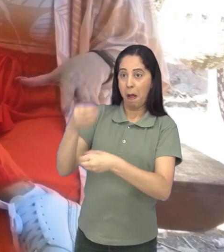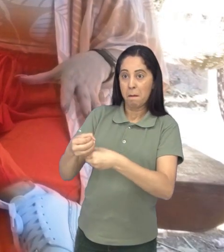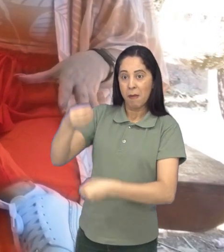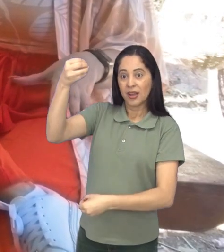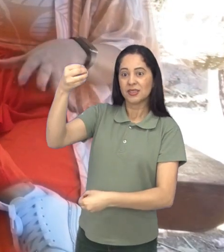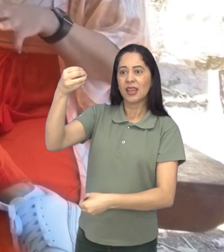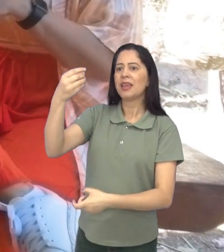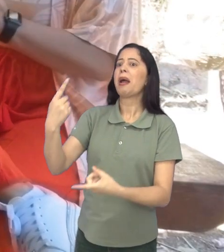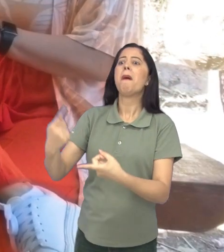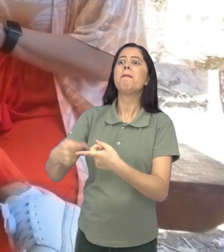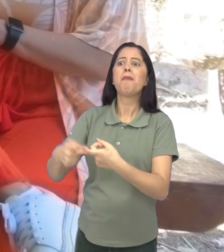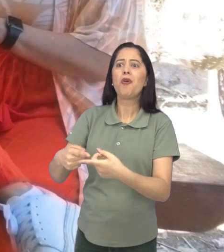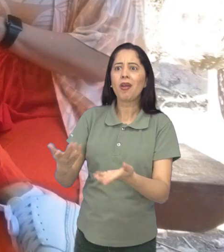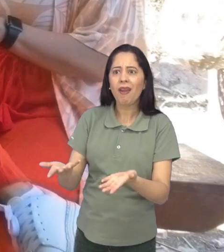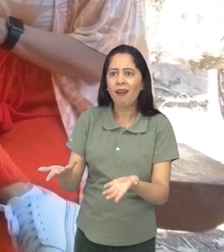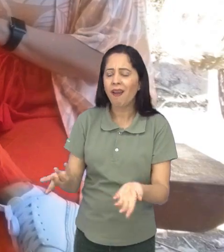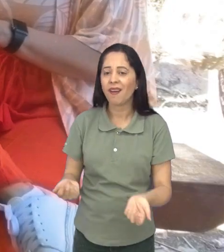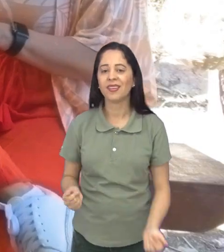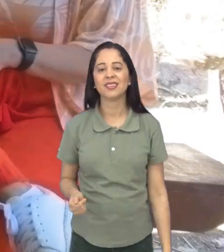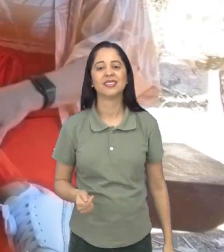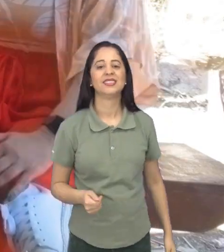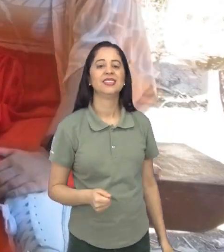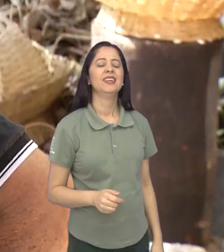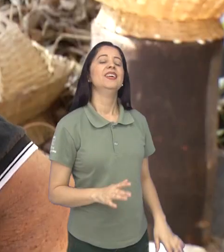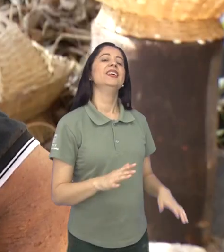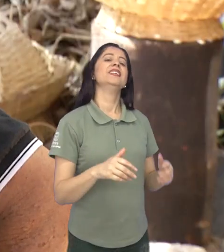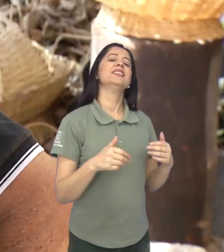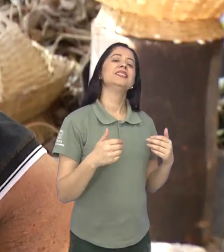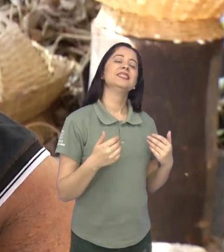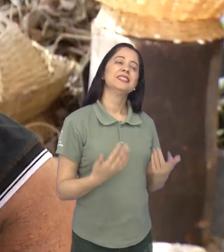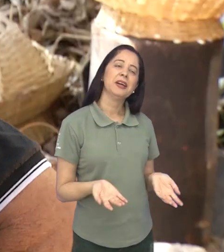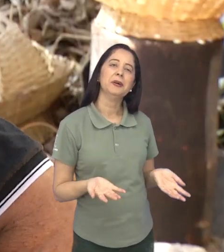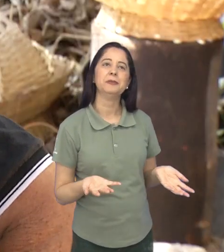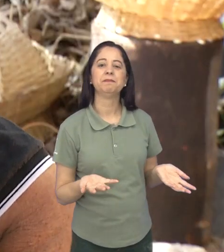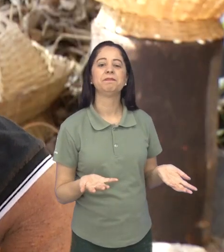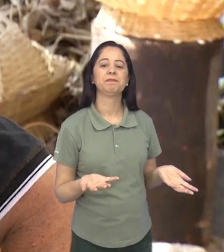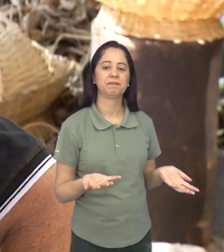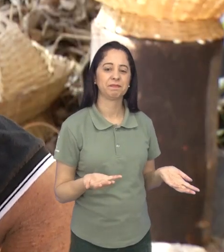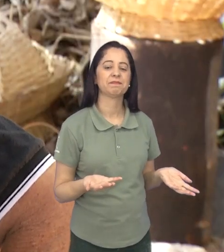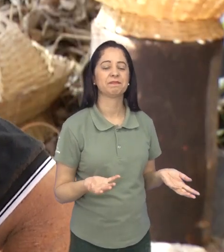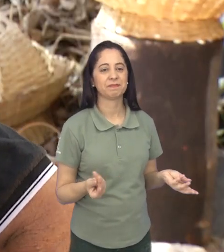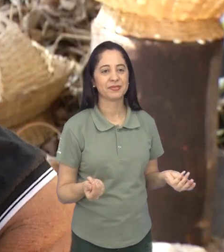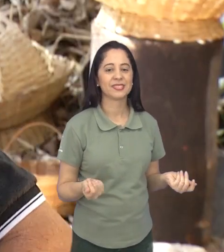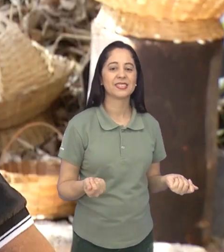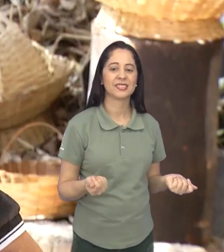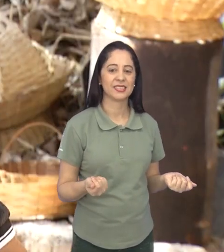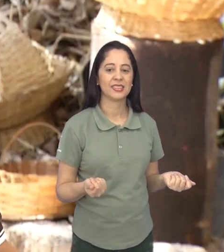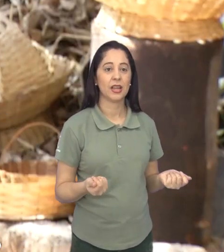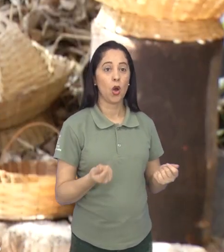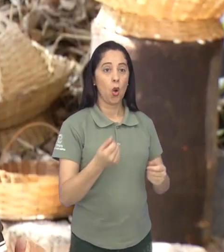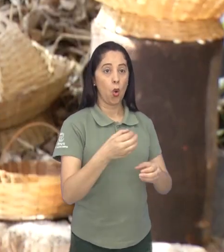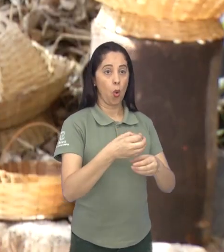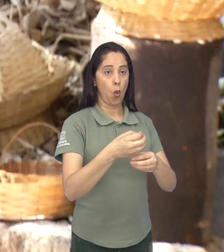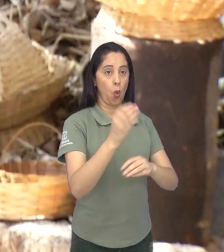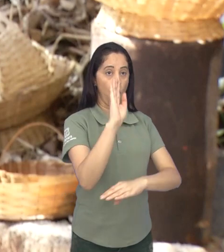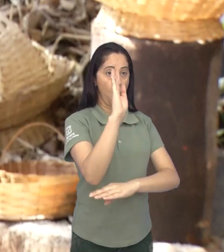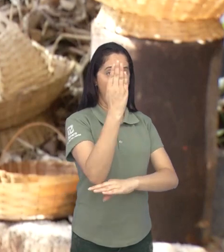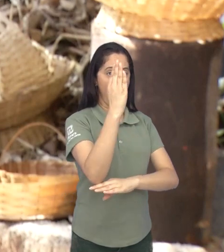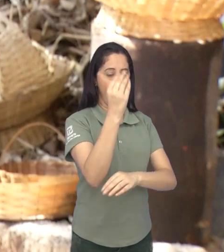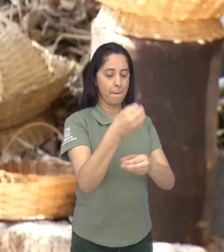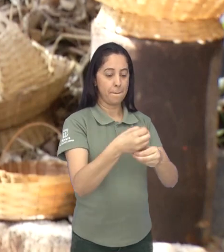bambu. Qual foi essa inspiração? Então, devido a o bambu